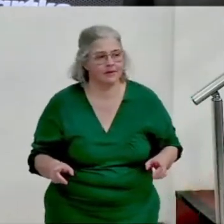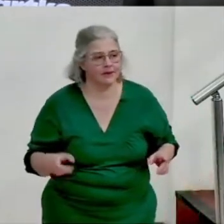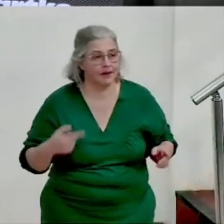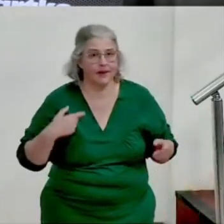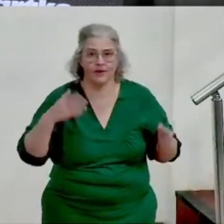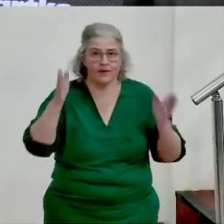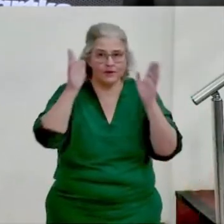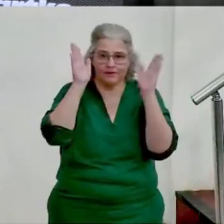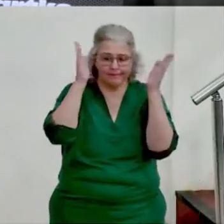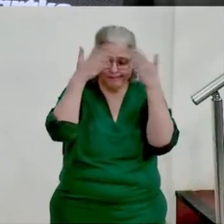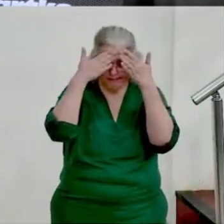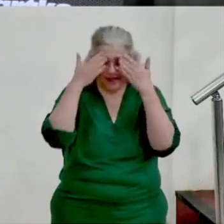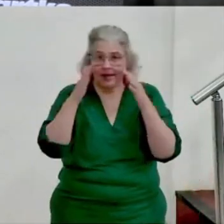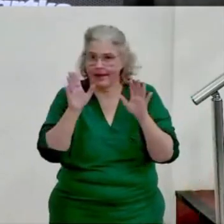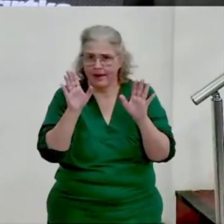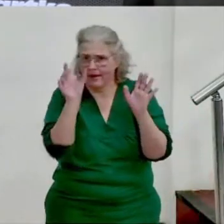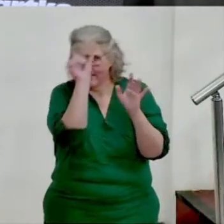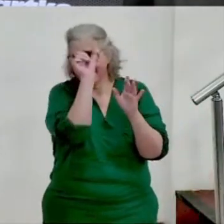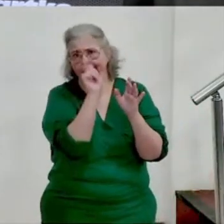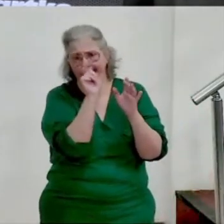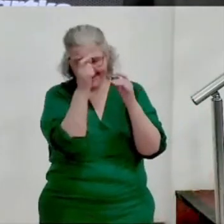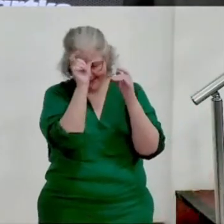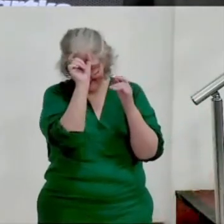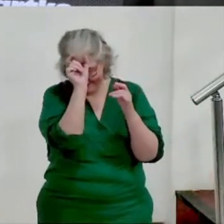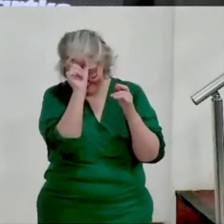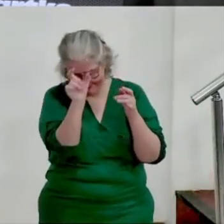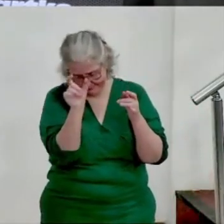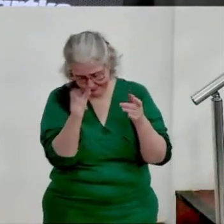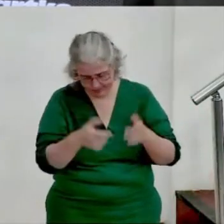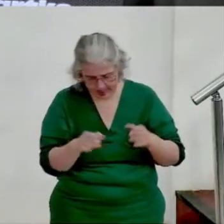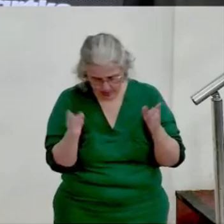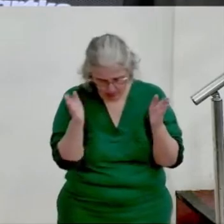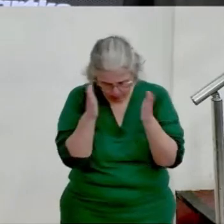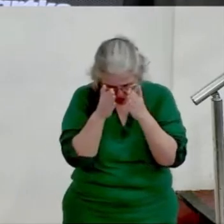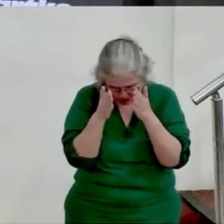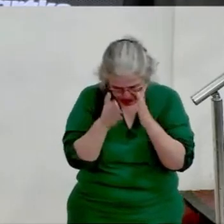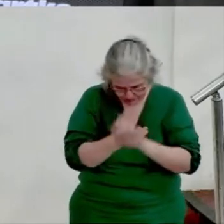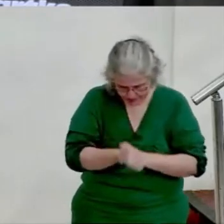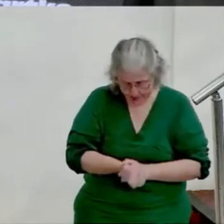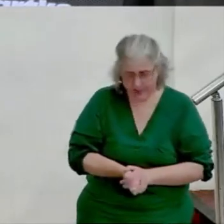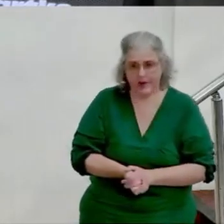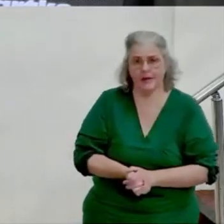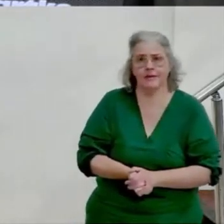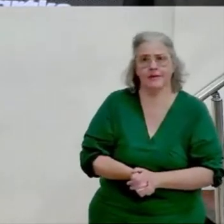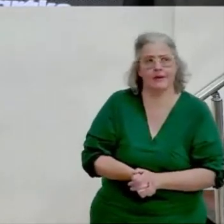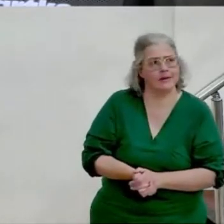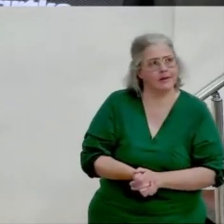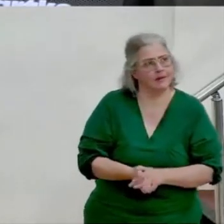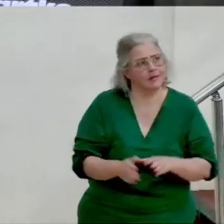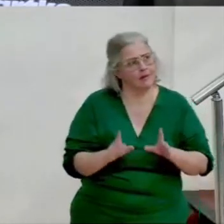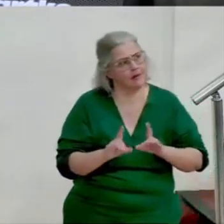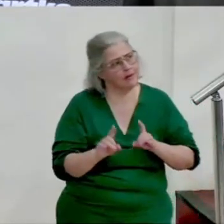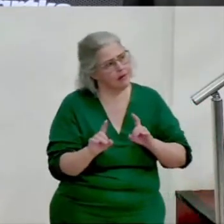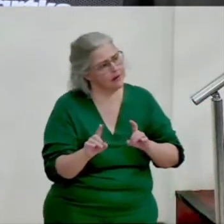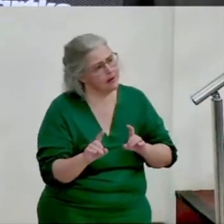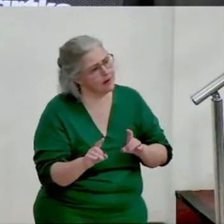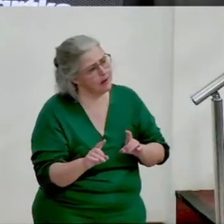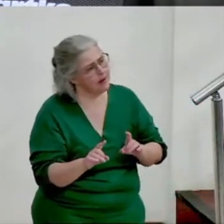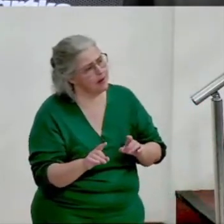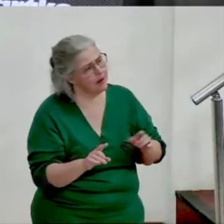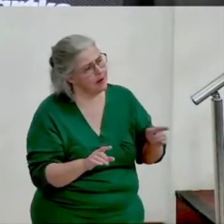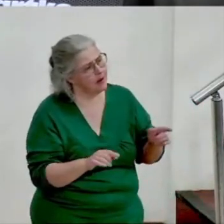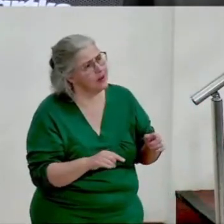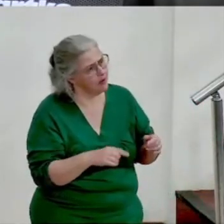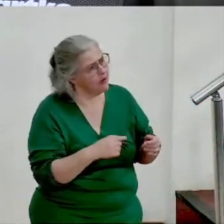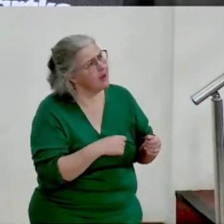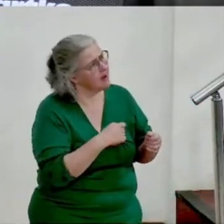eles também queriam saber. Então, em Atos, novamente, antes de Jesus ascender aos céus, eles perguntam: Senhor, será este o tempo em que restaurarás o reino a